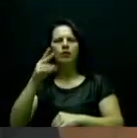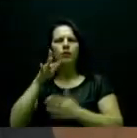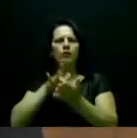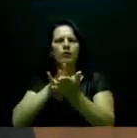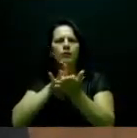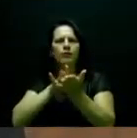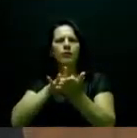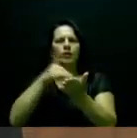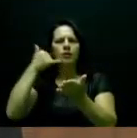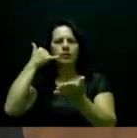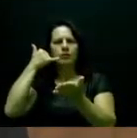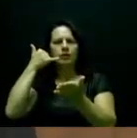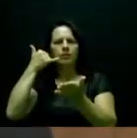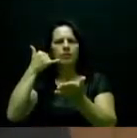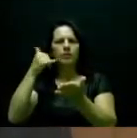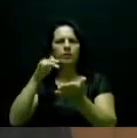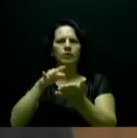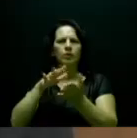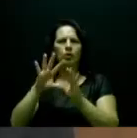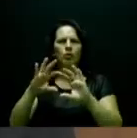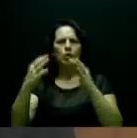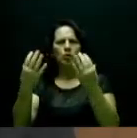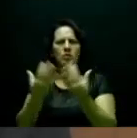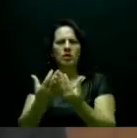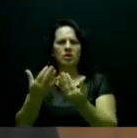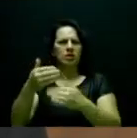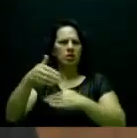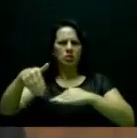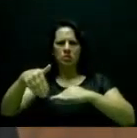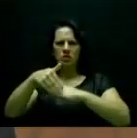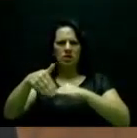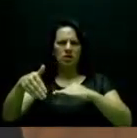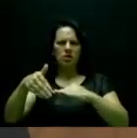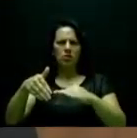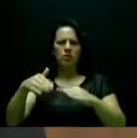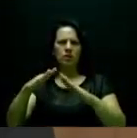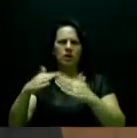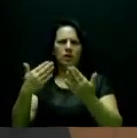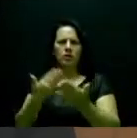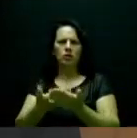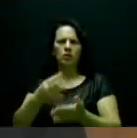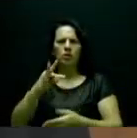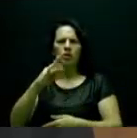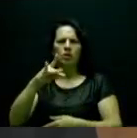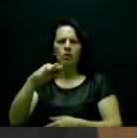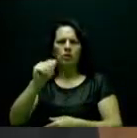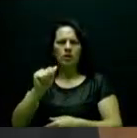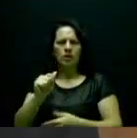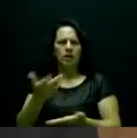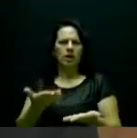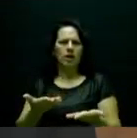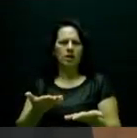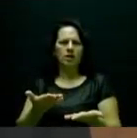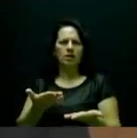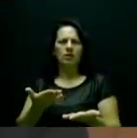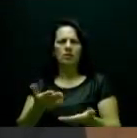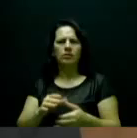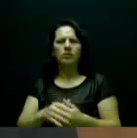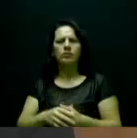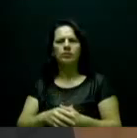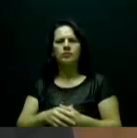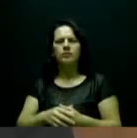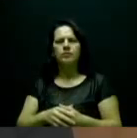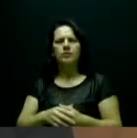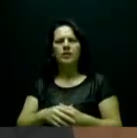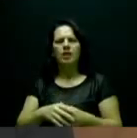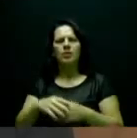falando no telefone para não falar com a comunidade. Primeiro que eu nem estava nas ruas, eu estava na Escola Técnica Federal, local de trabalho da minha esposa. E eles pegaram